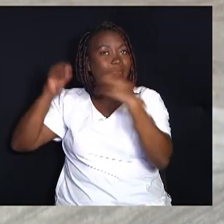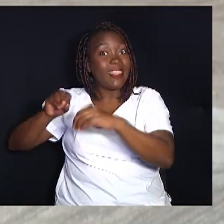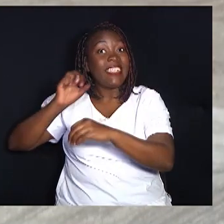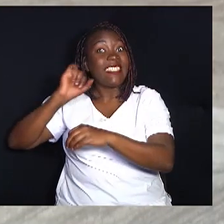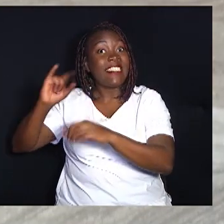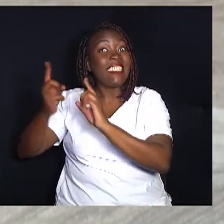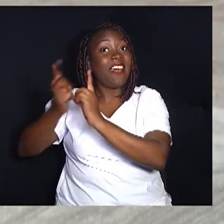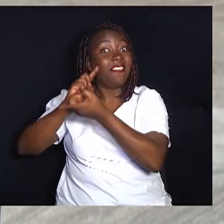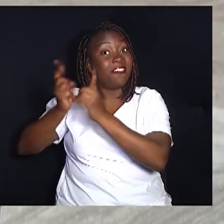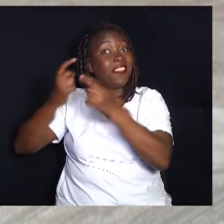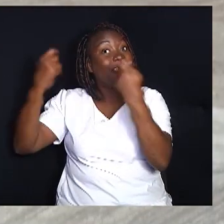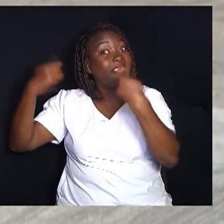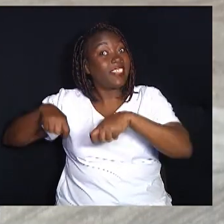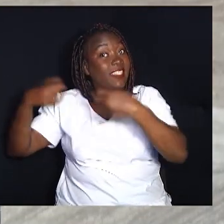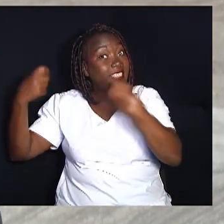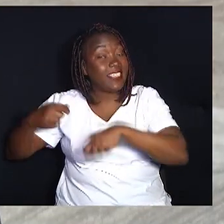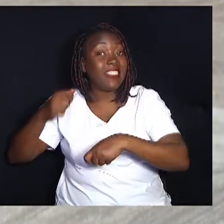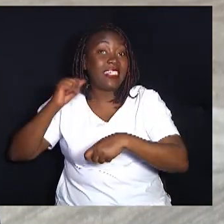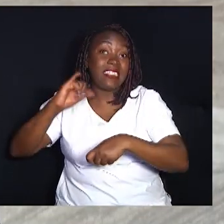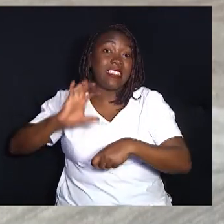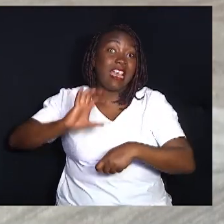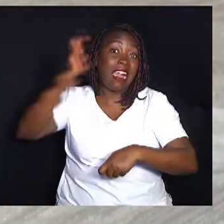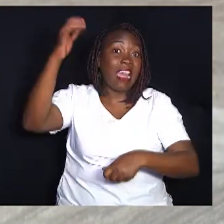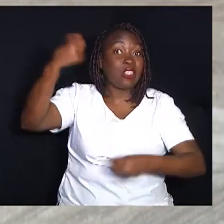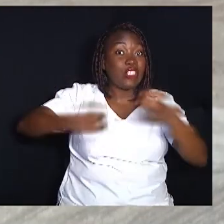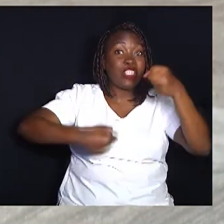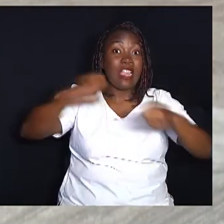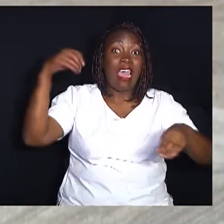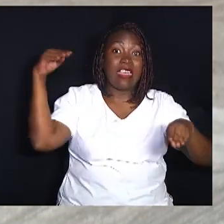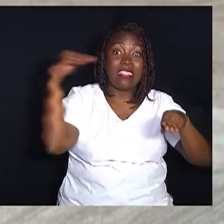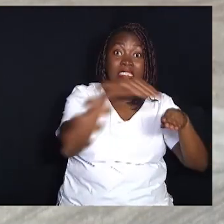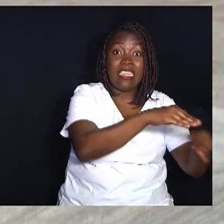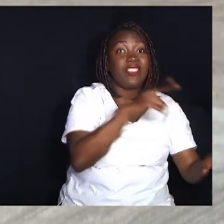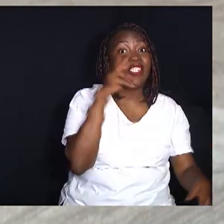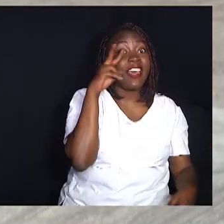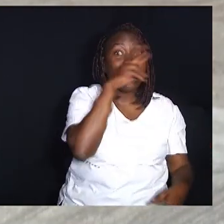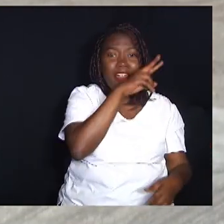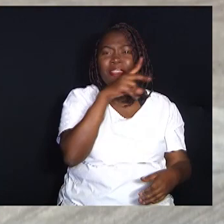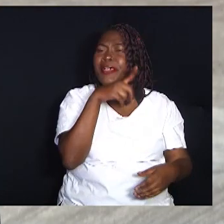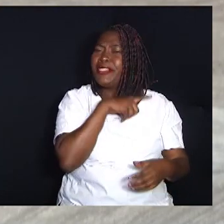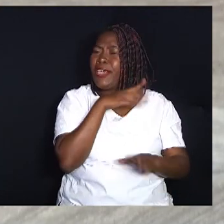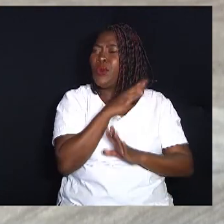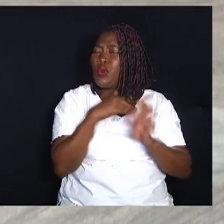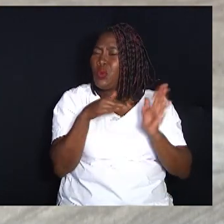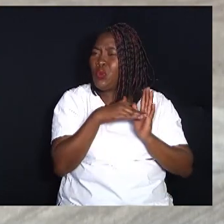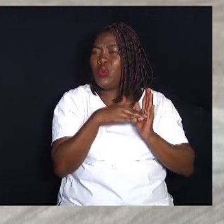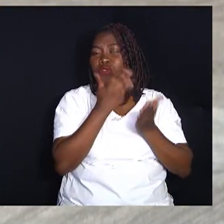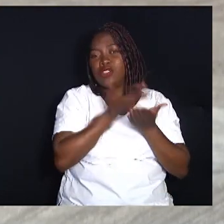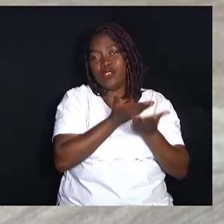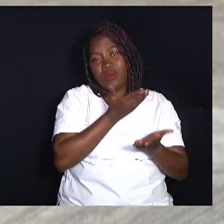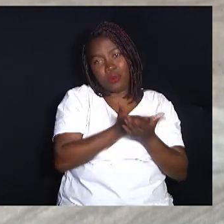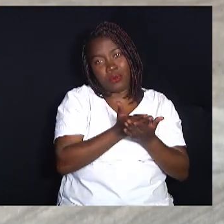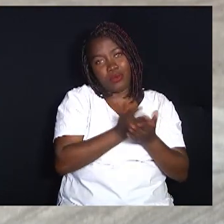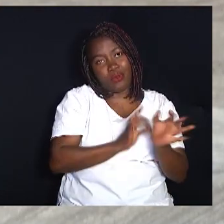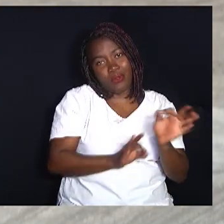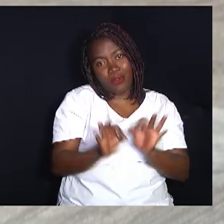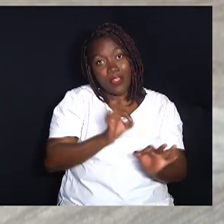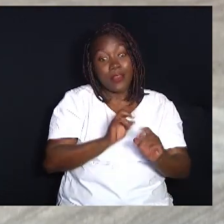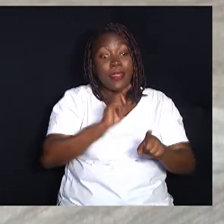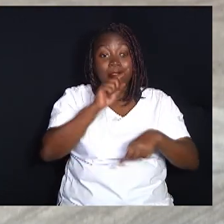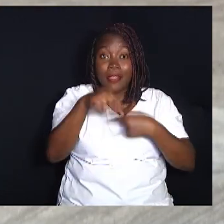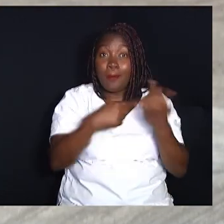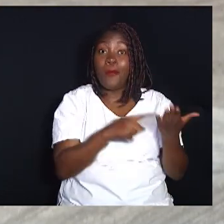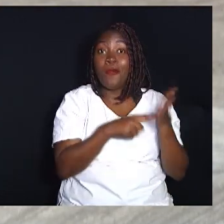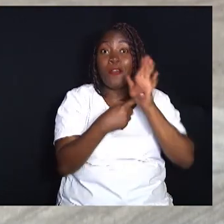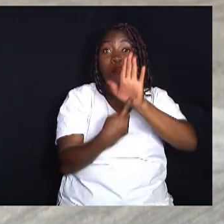necessita, se há casos de acidentes graves, enfim, tem todo um estudo que é feito e após esse estudo é apontado os